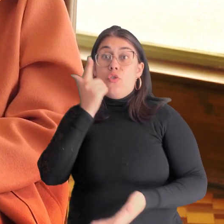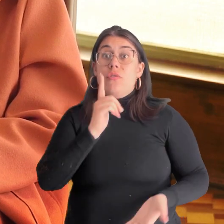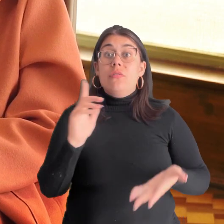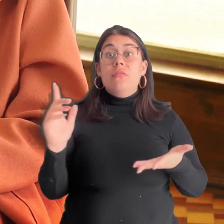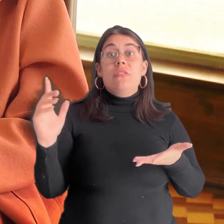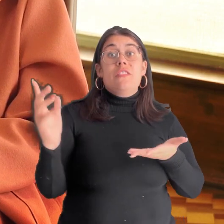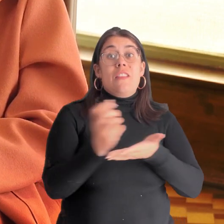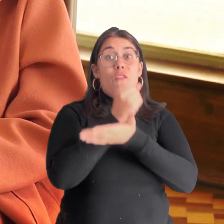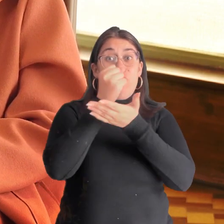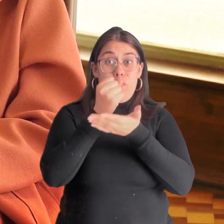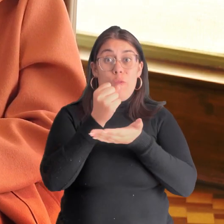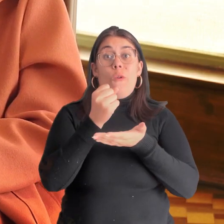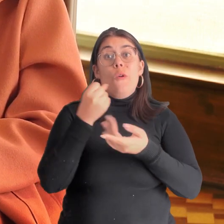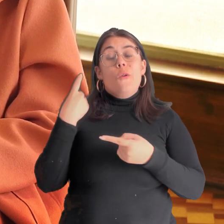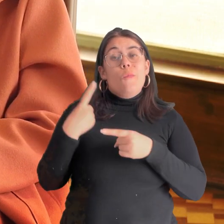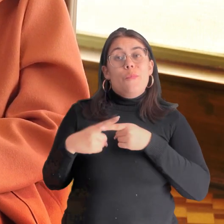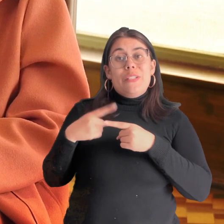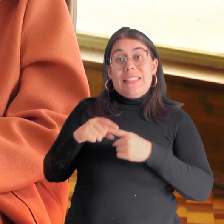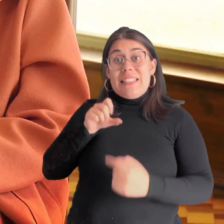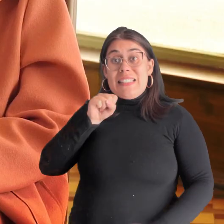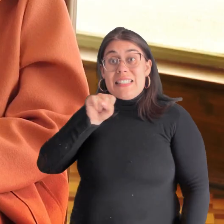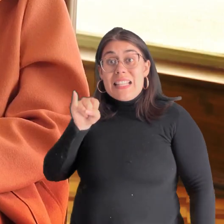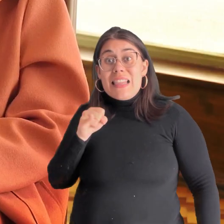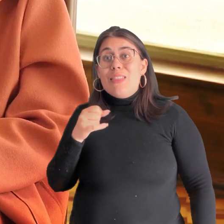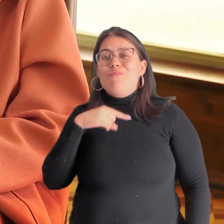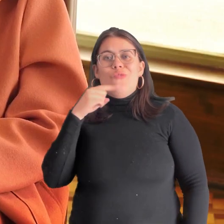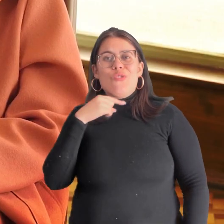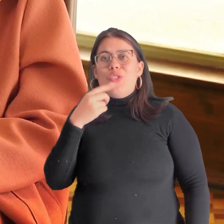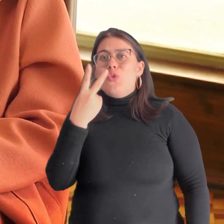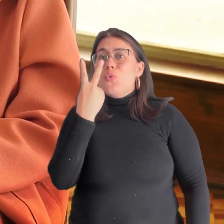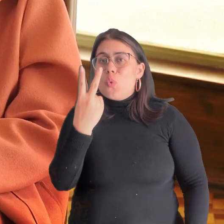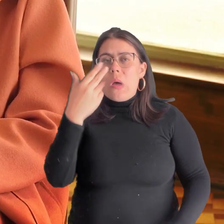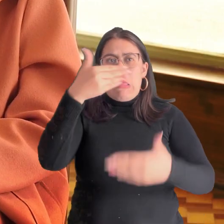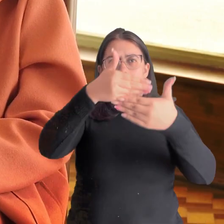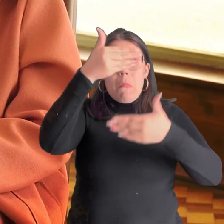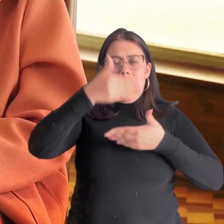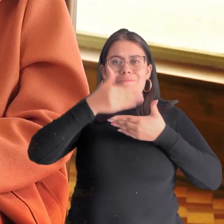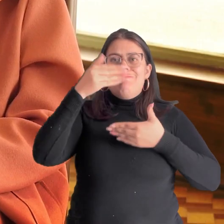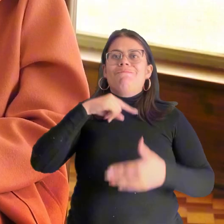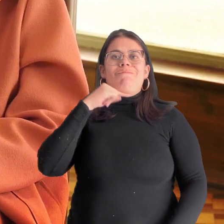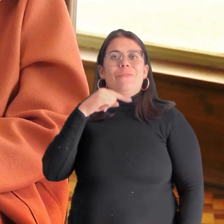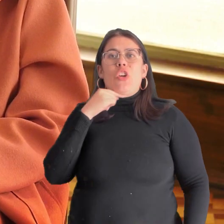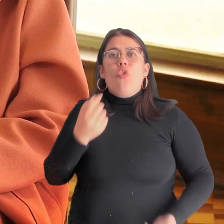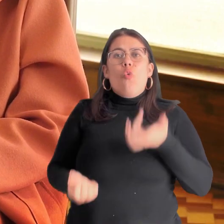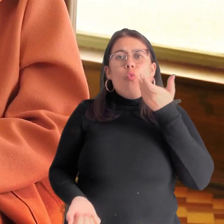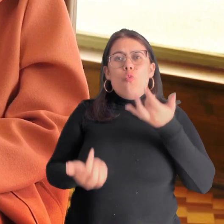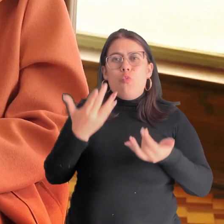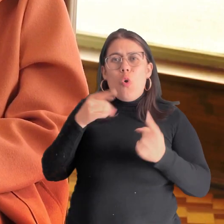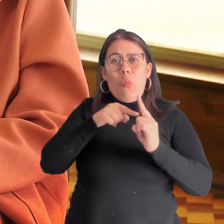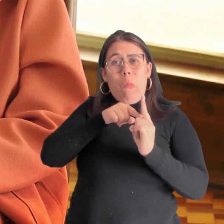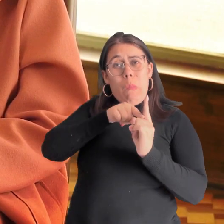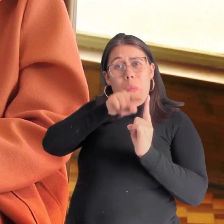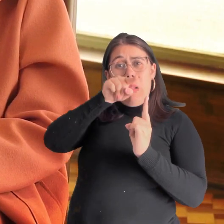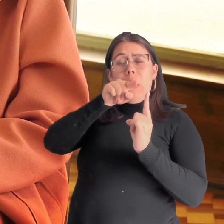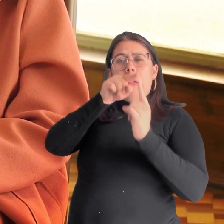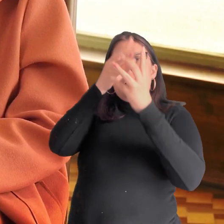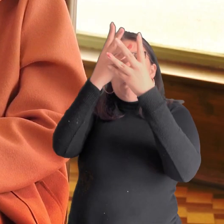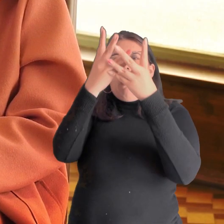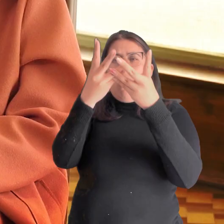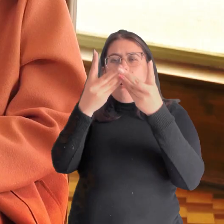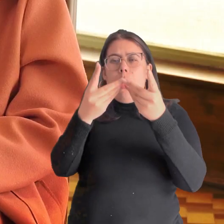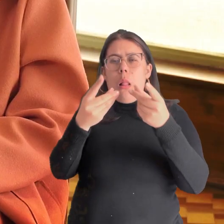fosse esse espaço entre as 2 paredes, certamente teria chegado um calor que possivelmente derreteria o